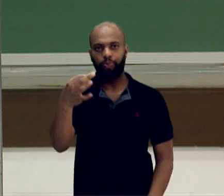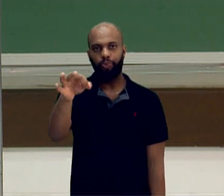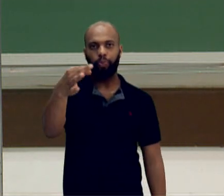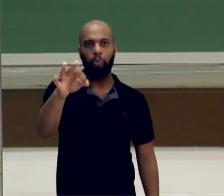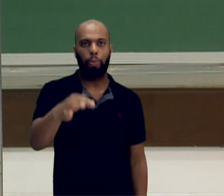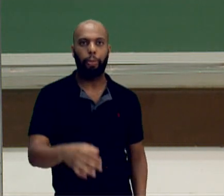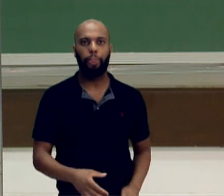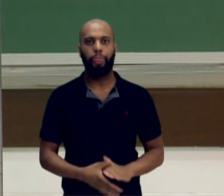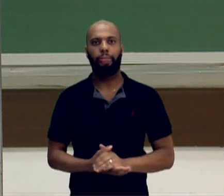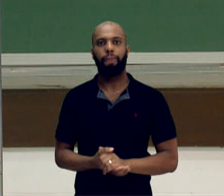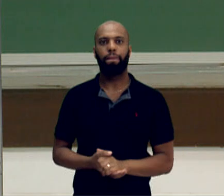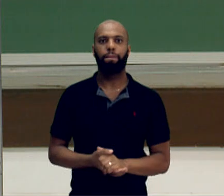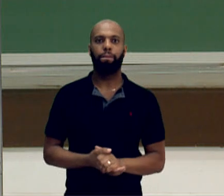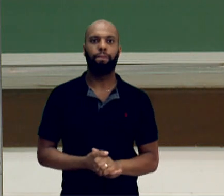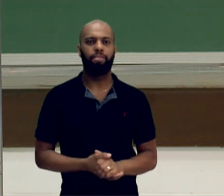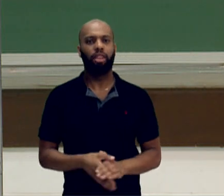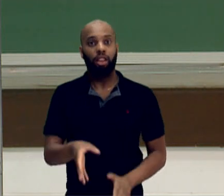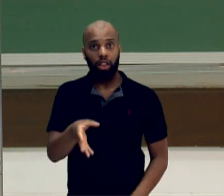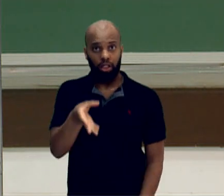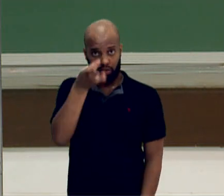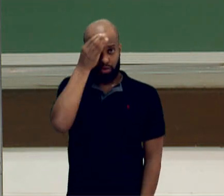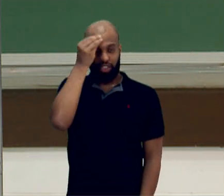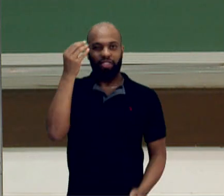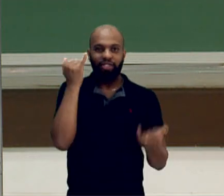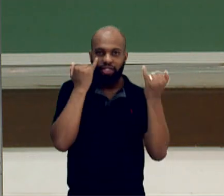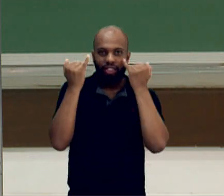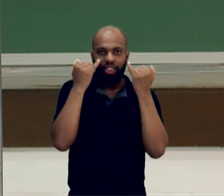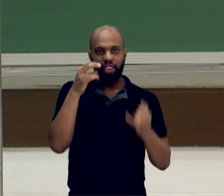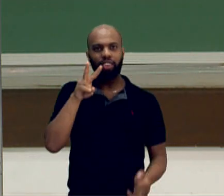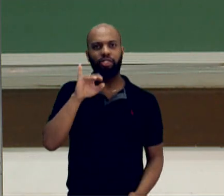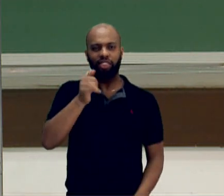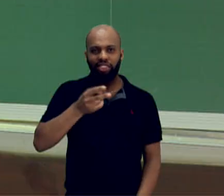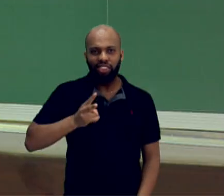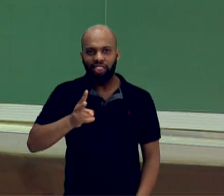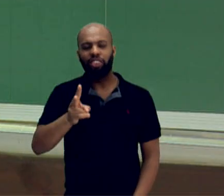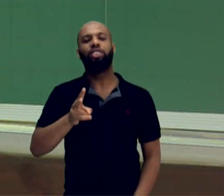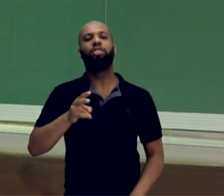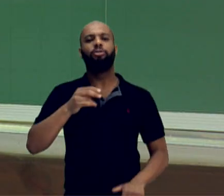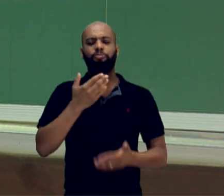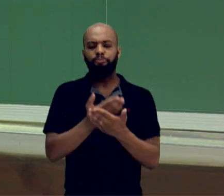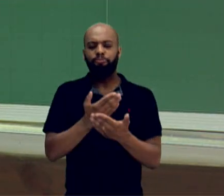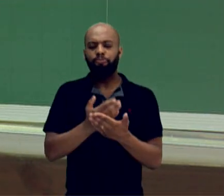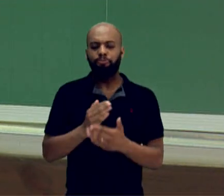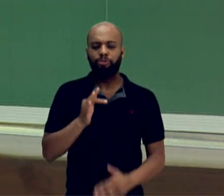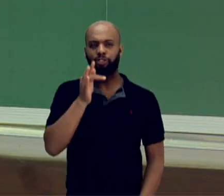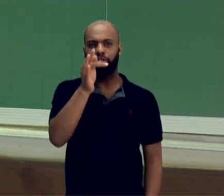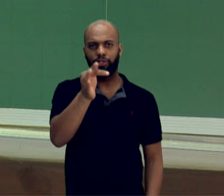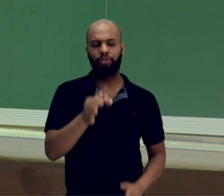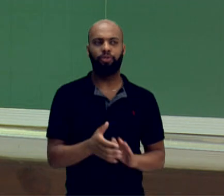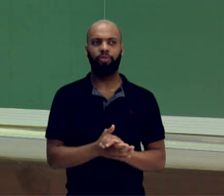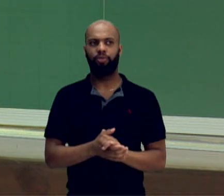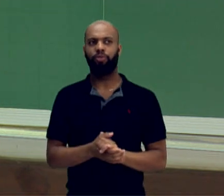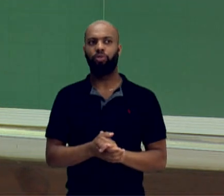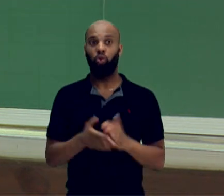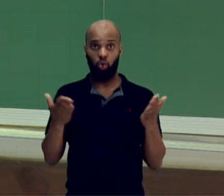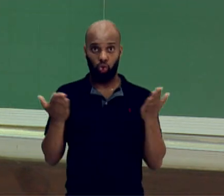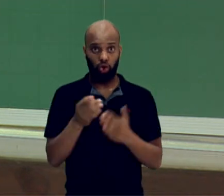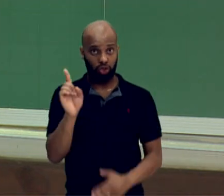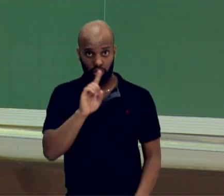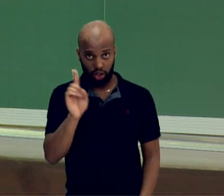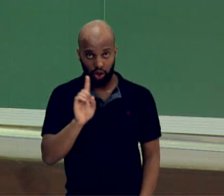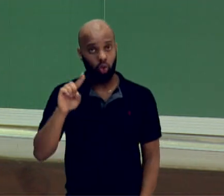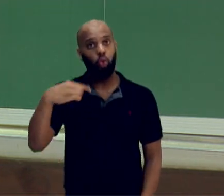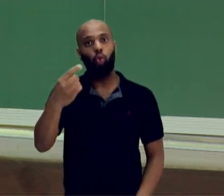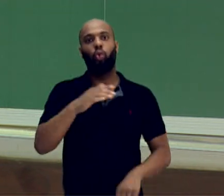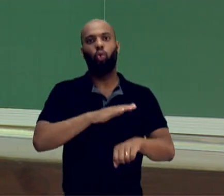bem. Guardem essa informação aí, que a gente vai trabalhar bastante depois, mais tarde. Mais tarde não hoje, mais tarde